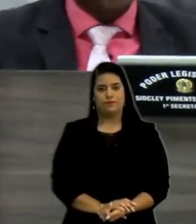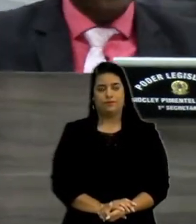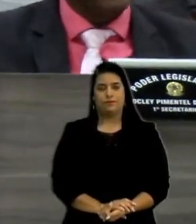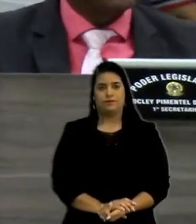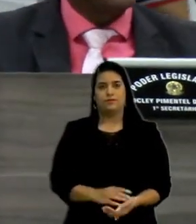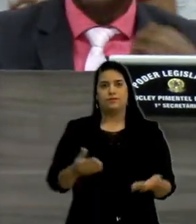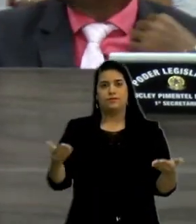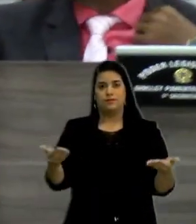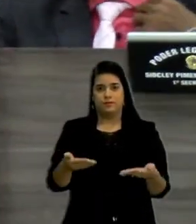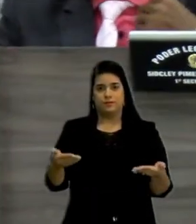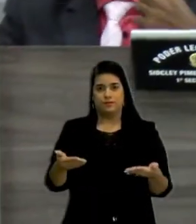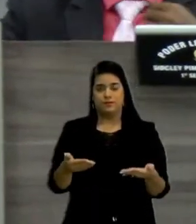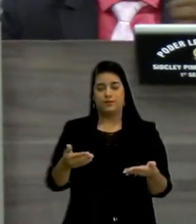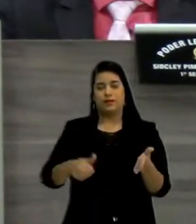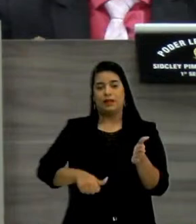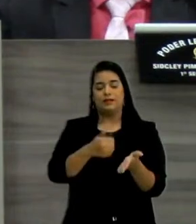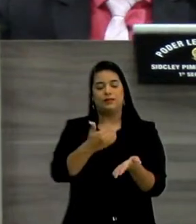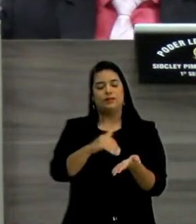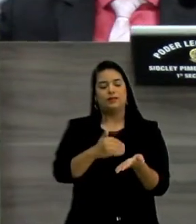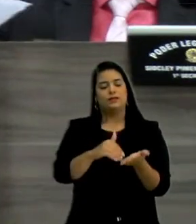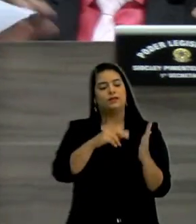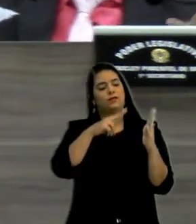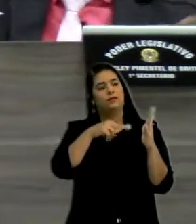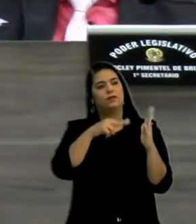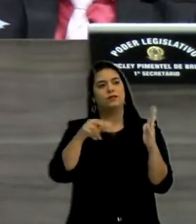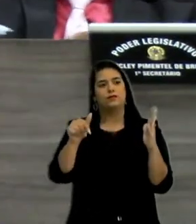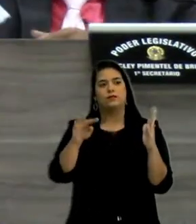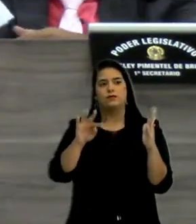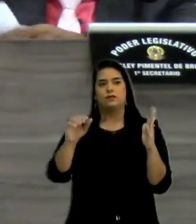Passo para o primeiro secretário fazer a leitura da ata da sessão anterior.